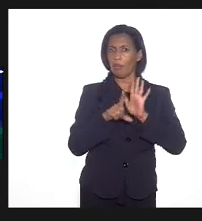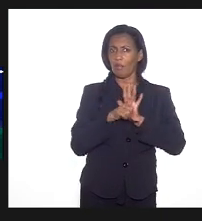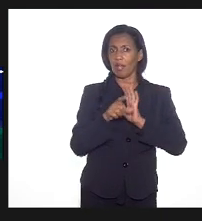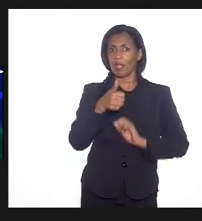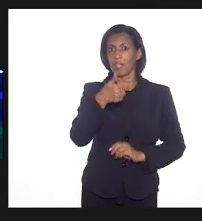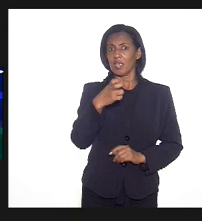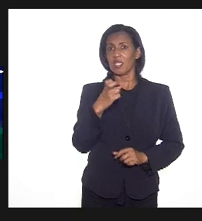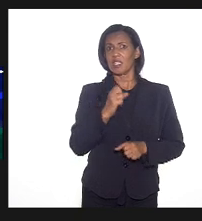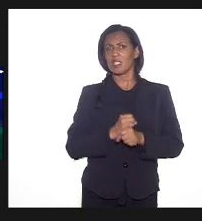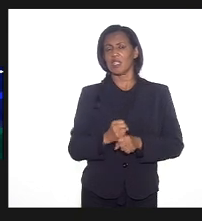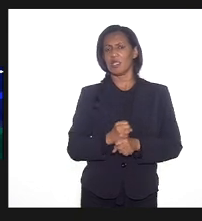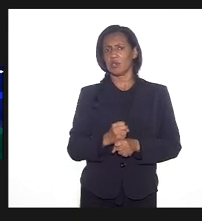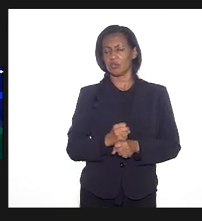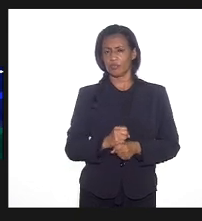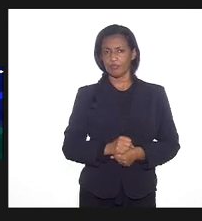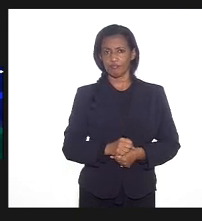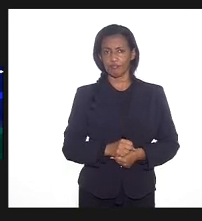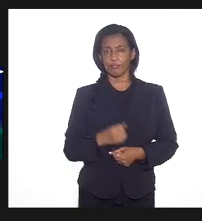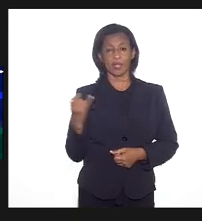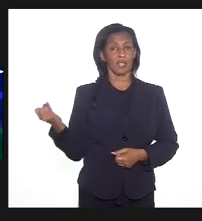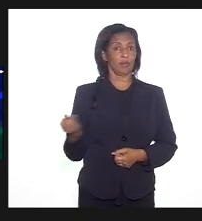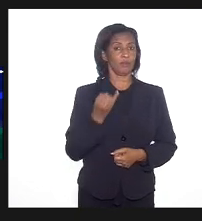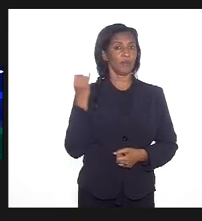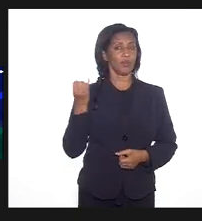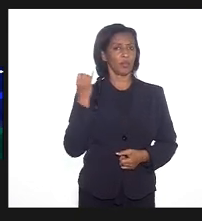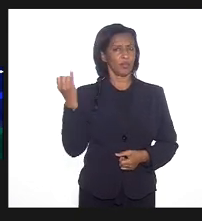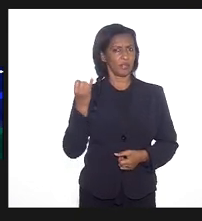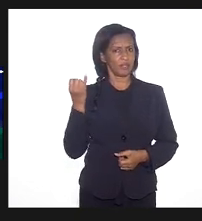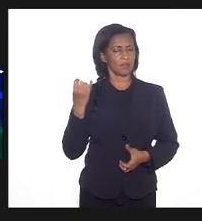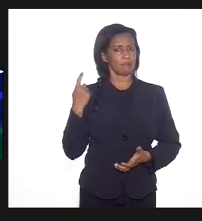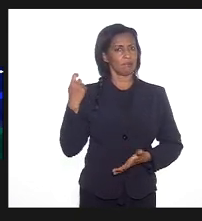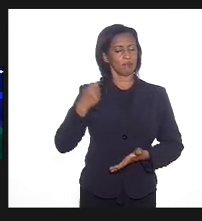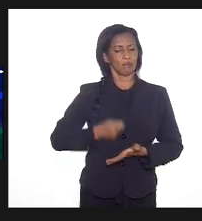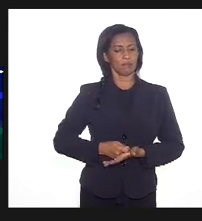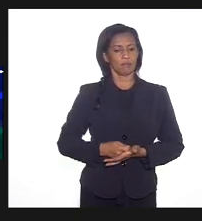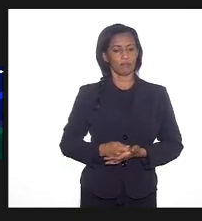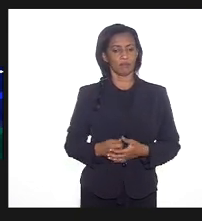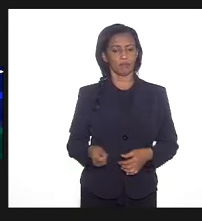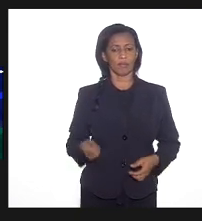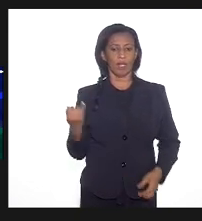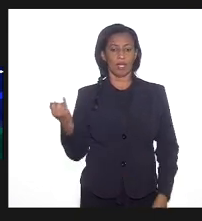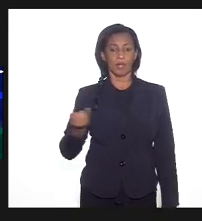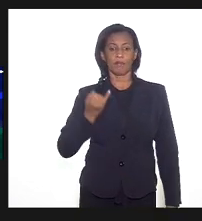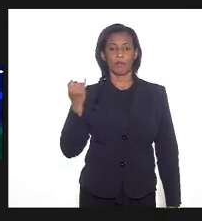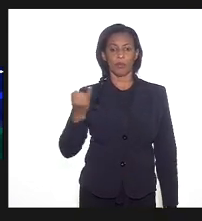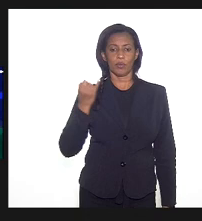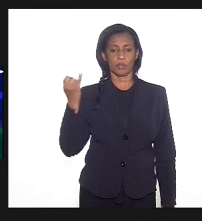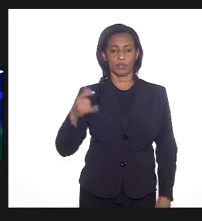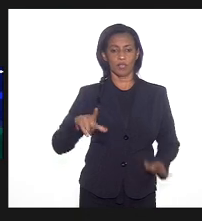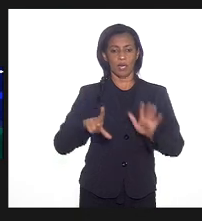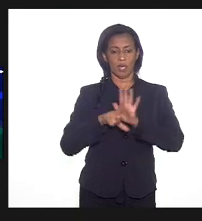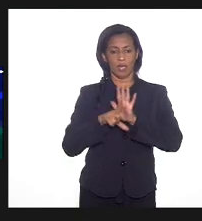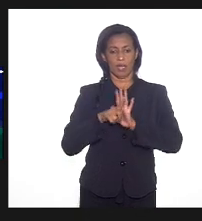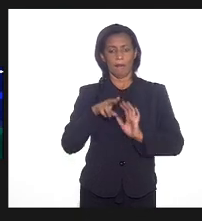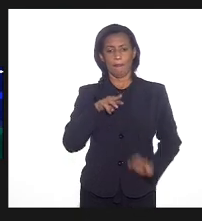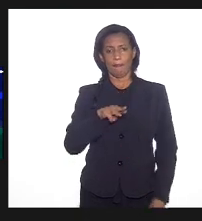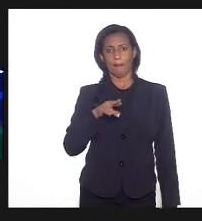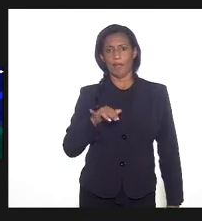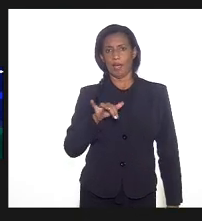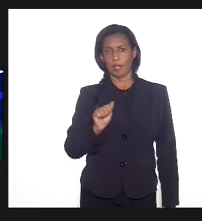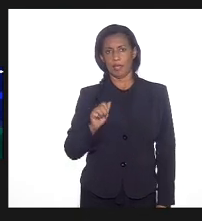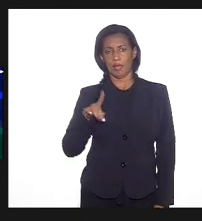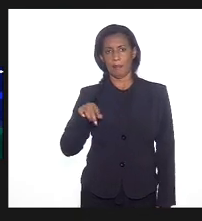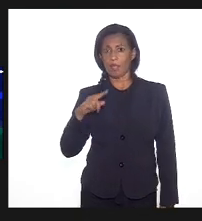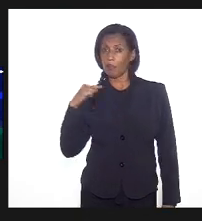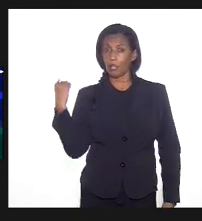15 anos, importante a gente reafirmar a importância da lei Maria da Penha para todas